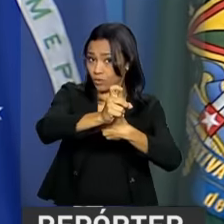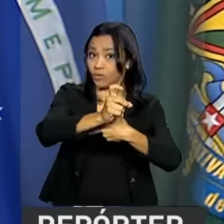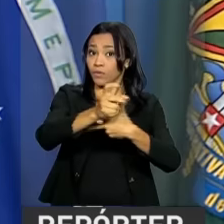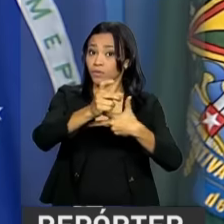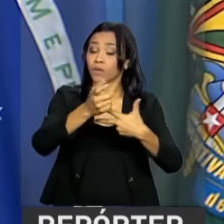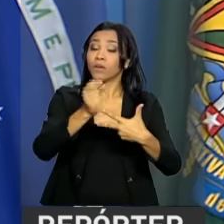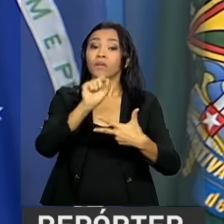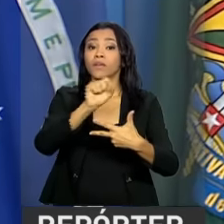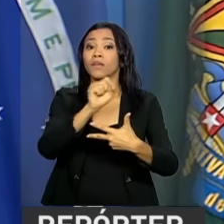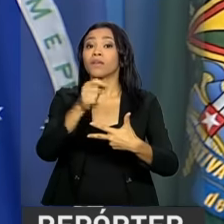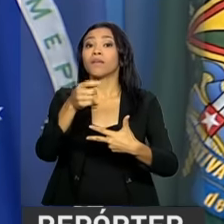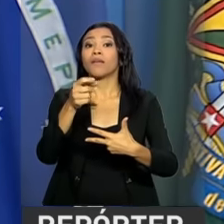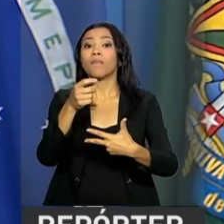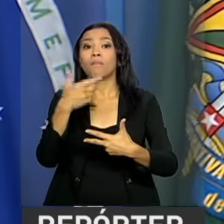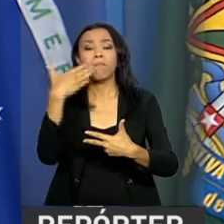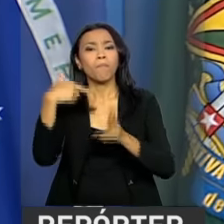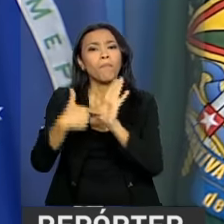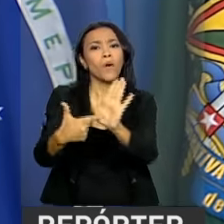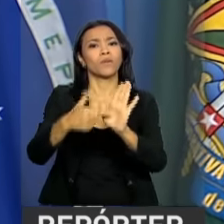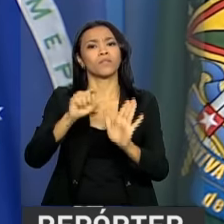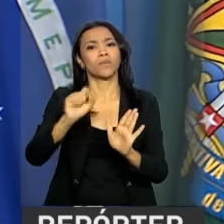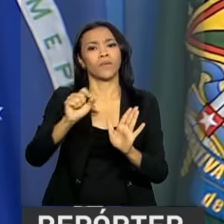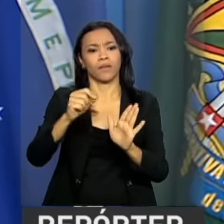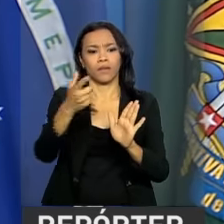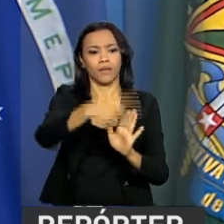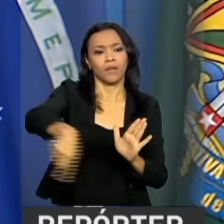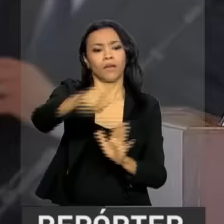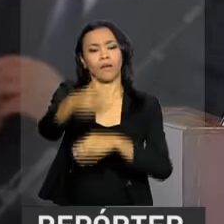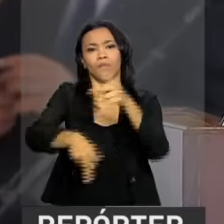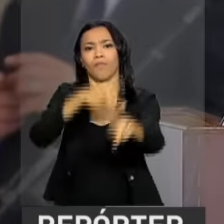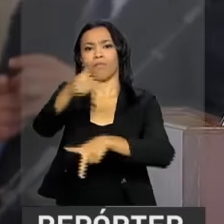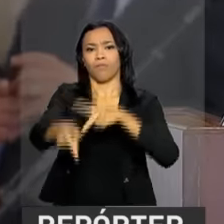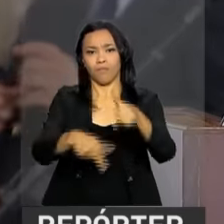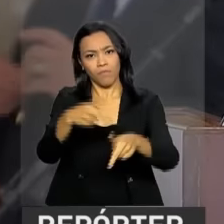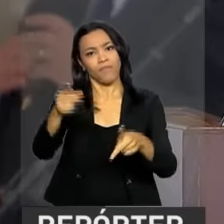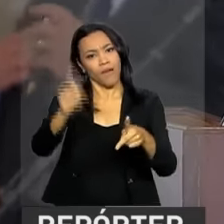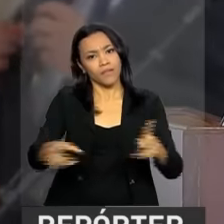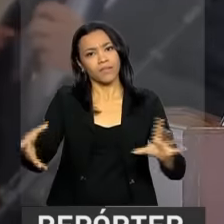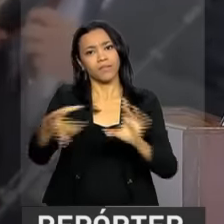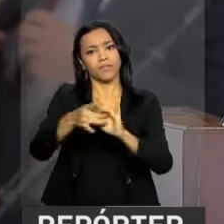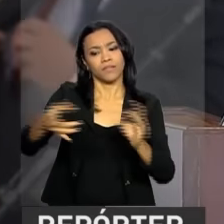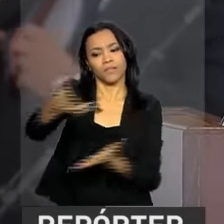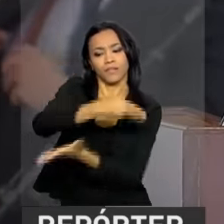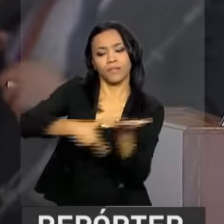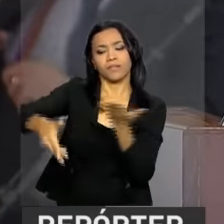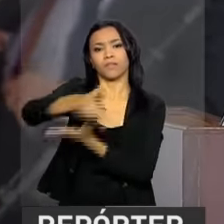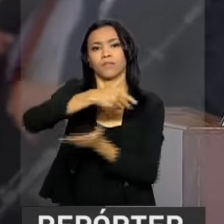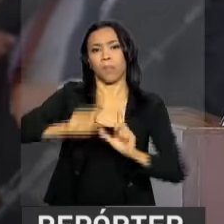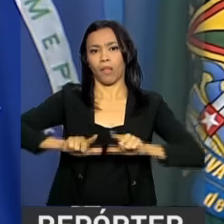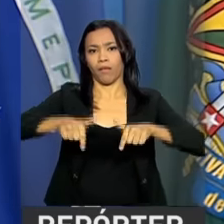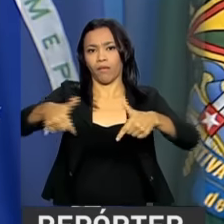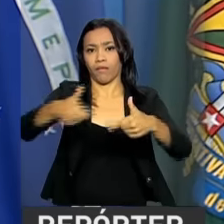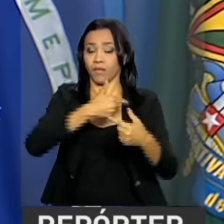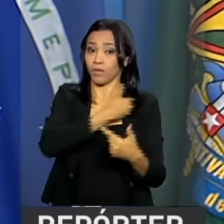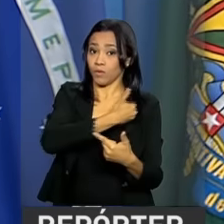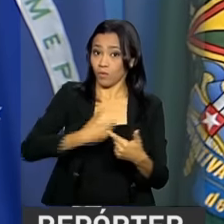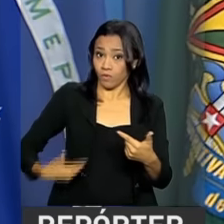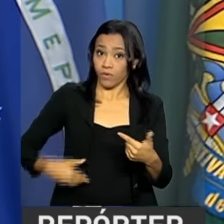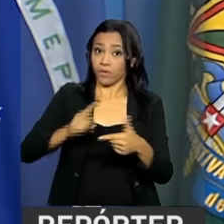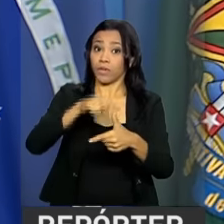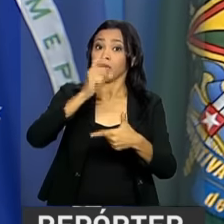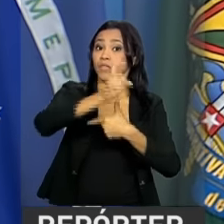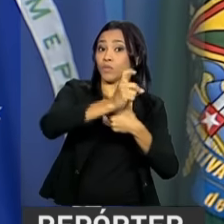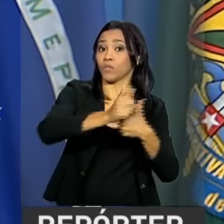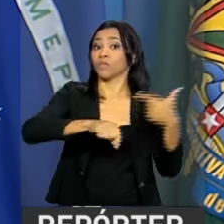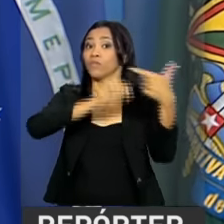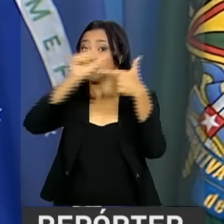Executivo mas porque revela Aos olhos do Povo exatamente esta integração governamental entre o executivo e o